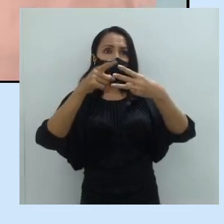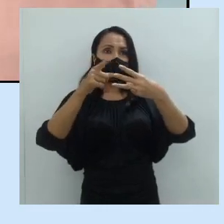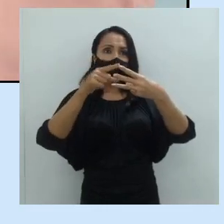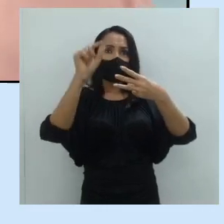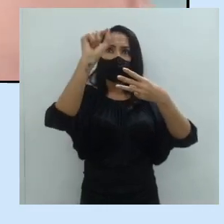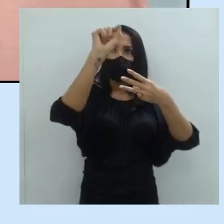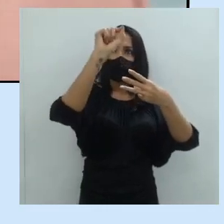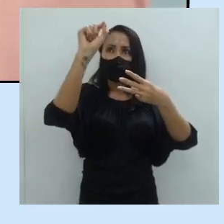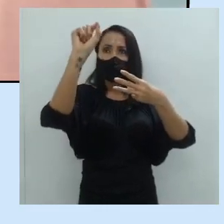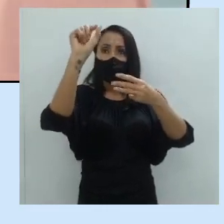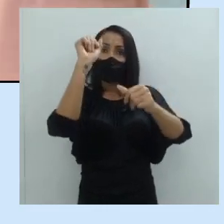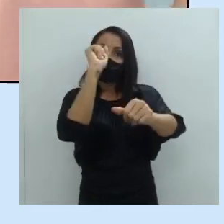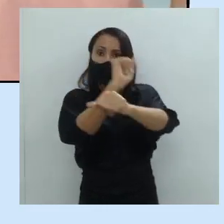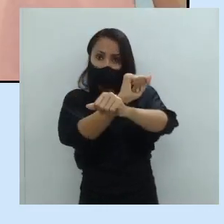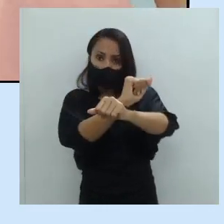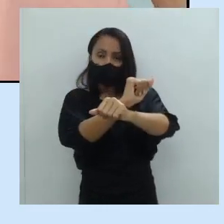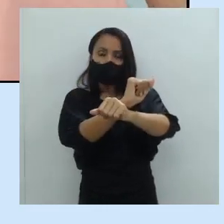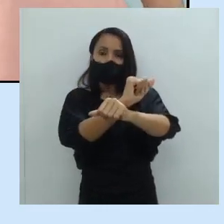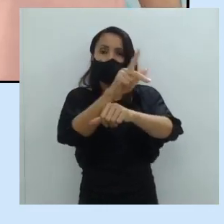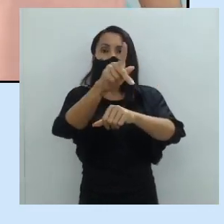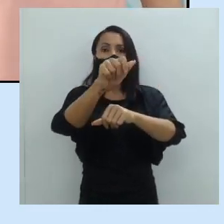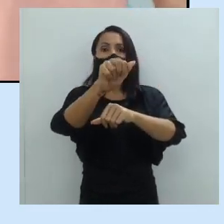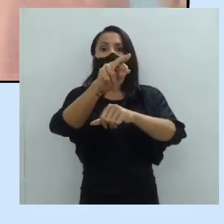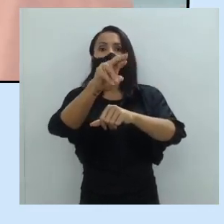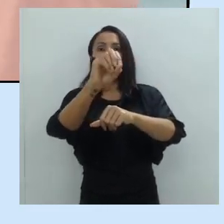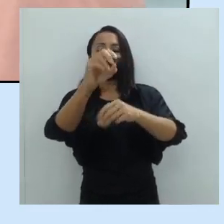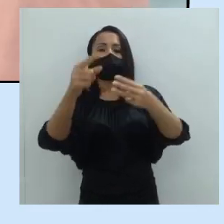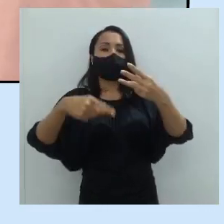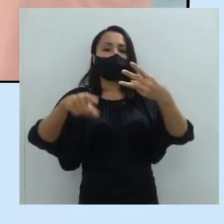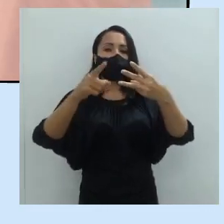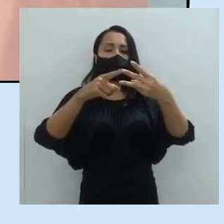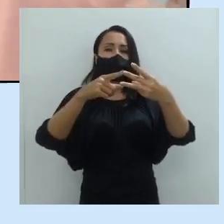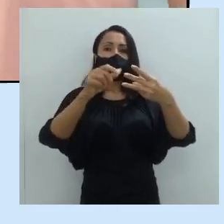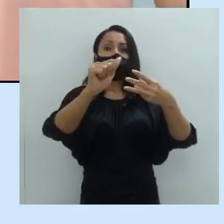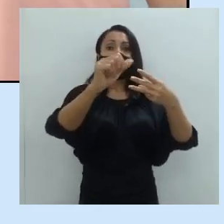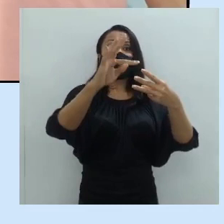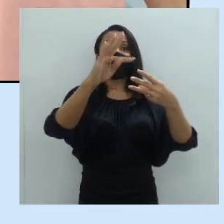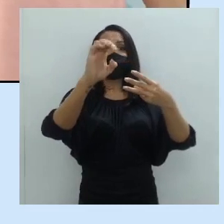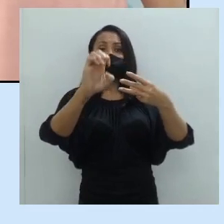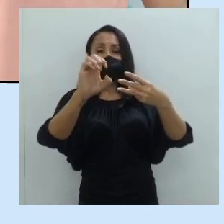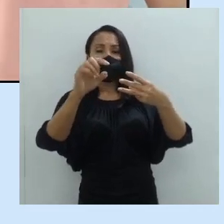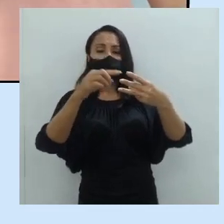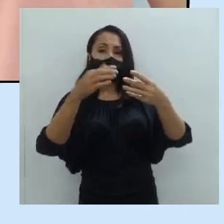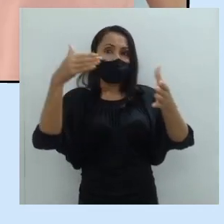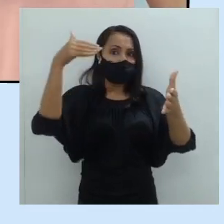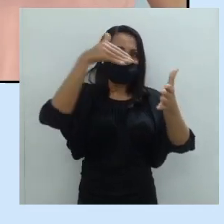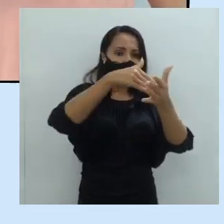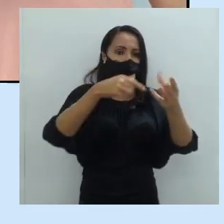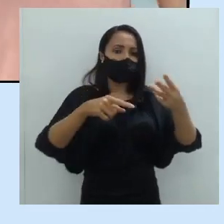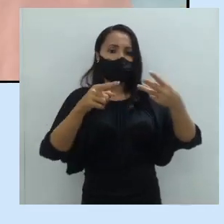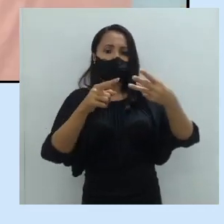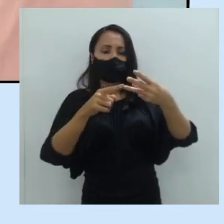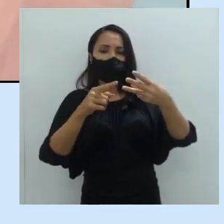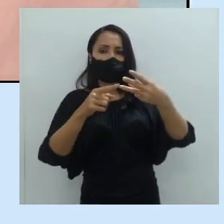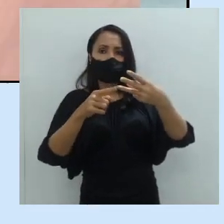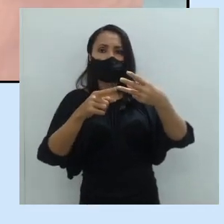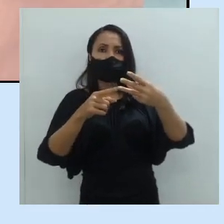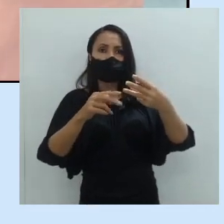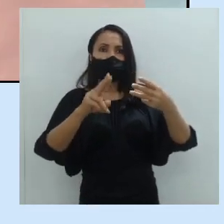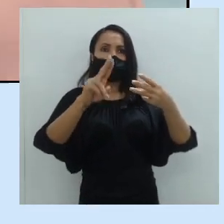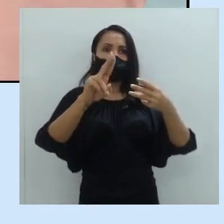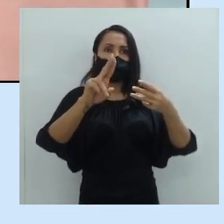tela aqui, parou, destacado. A segunda, até, e a terceira, último. Então,